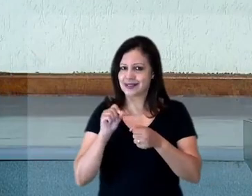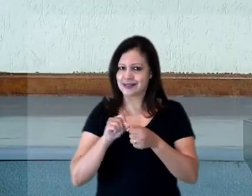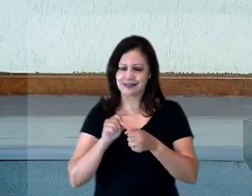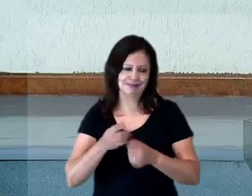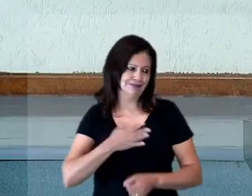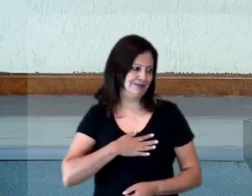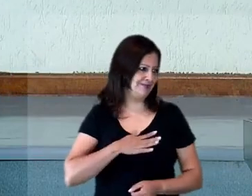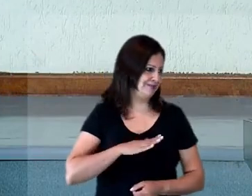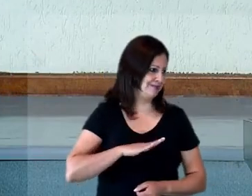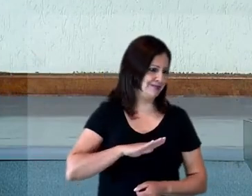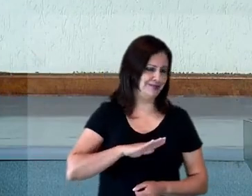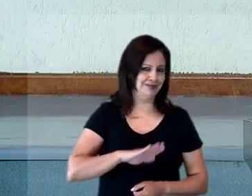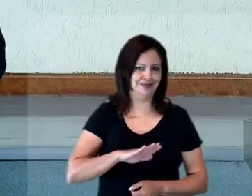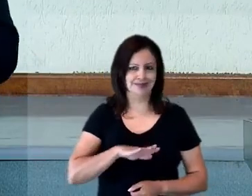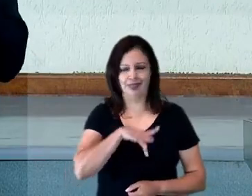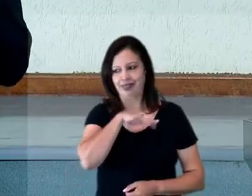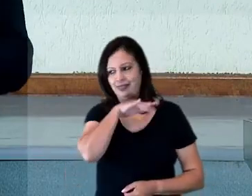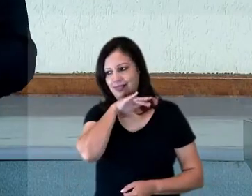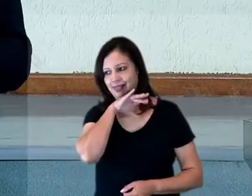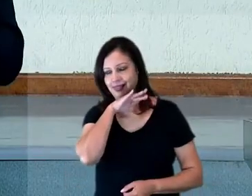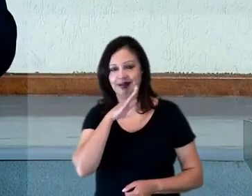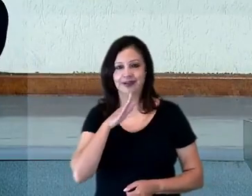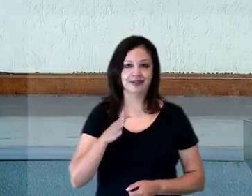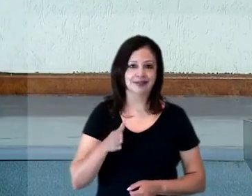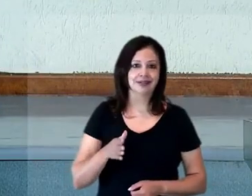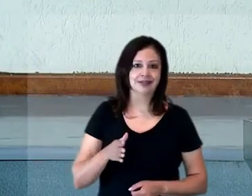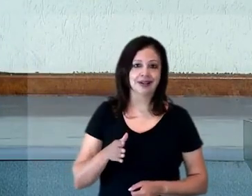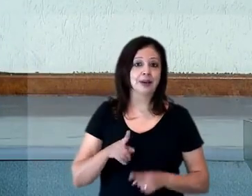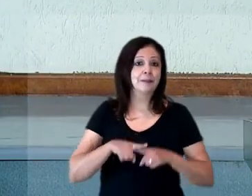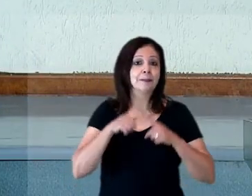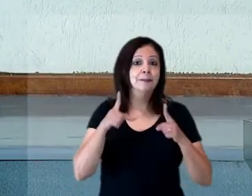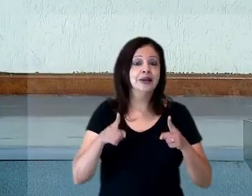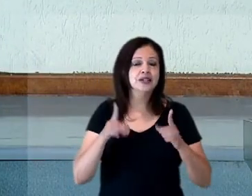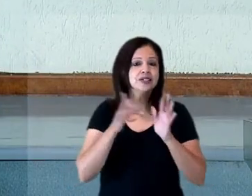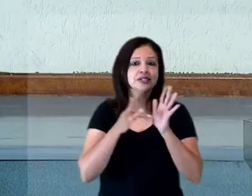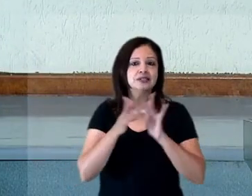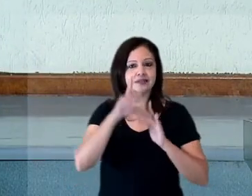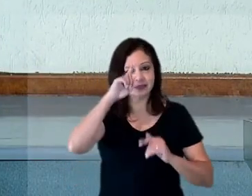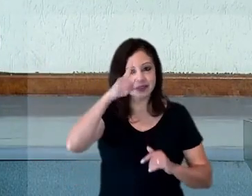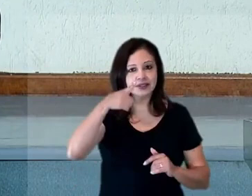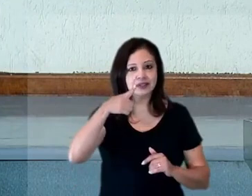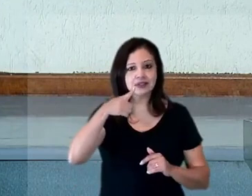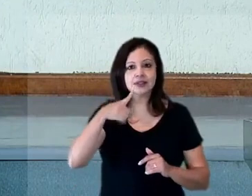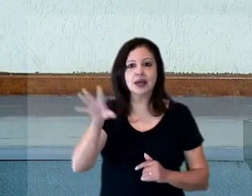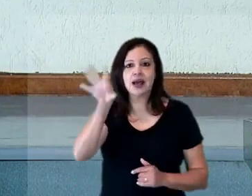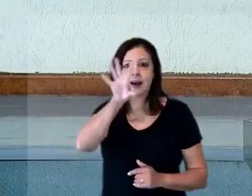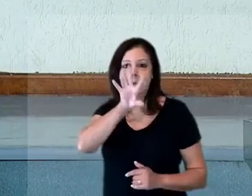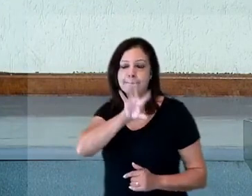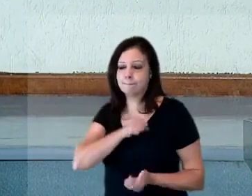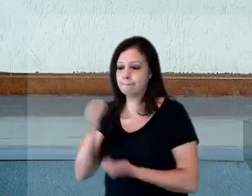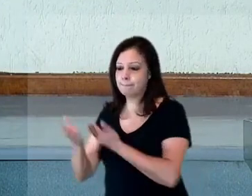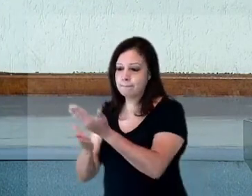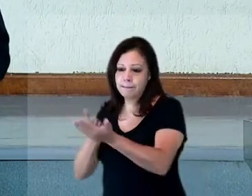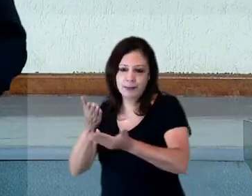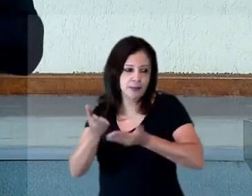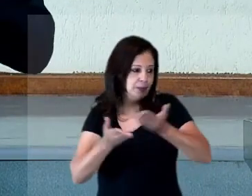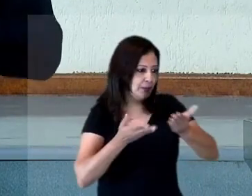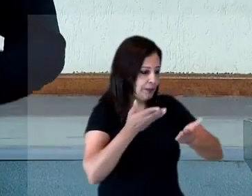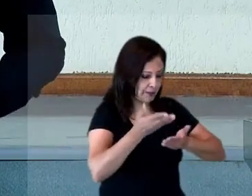agradam, a recomendação é amem-se uns aos outros. Amem uns aos